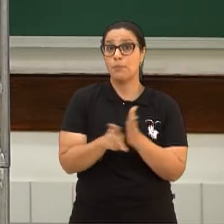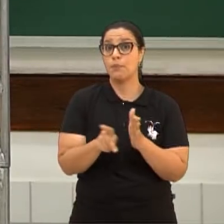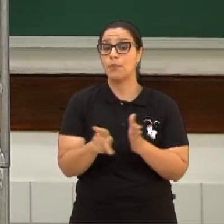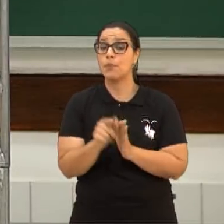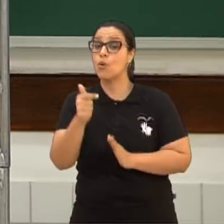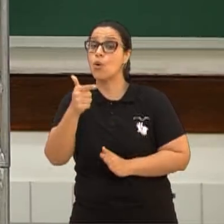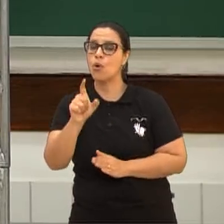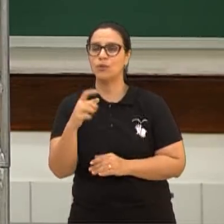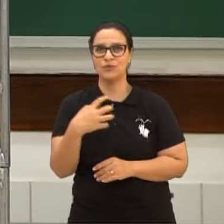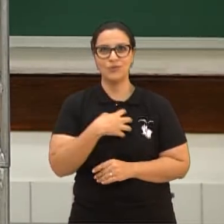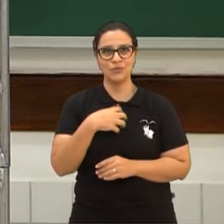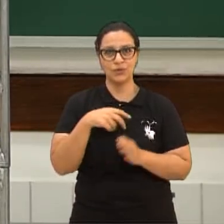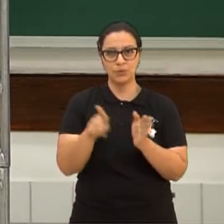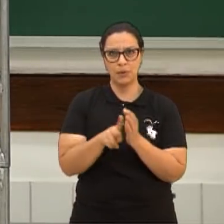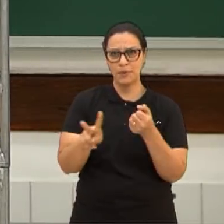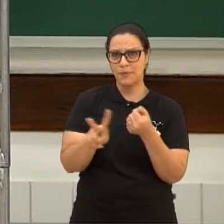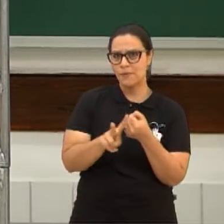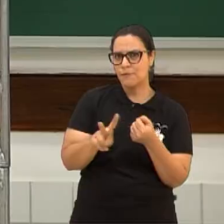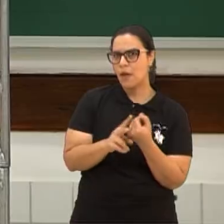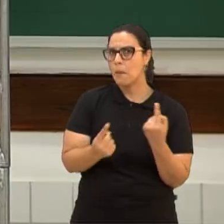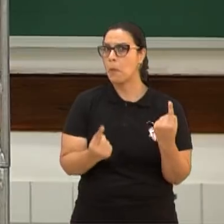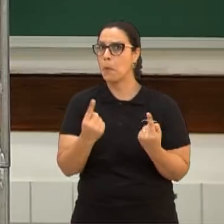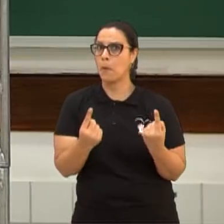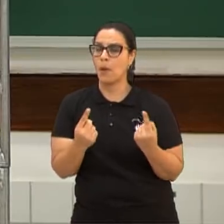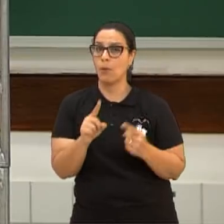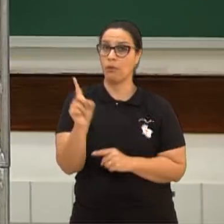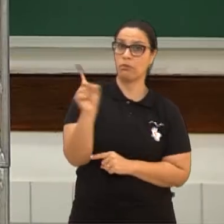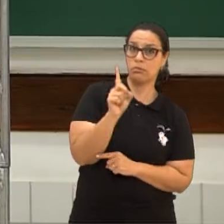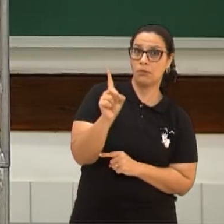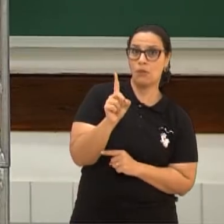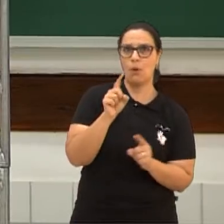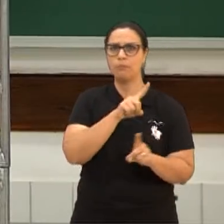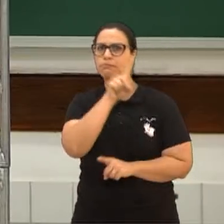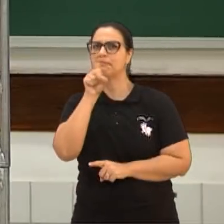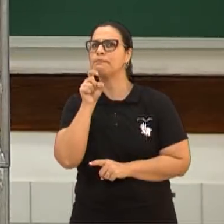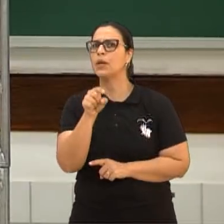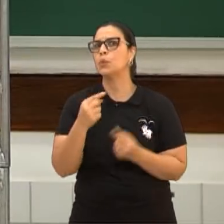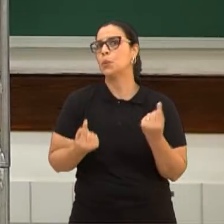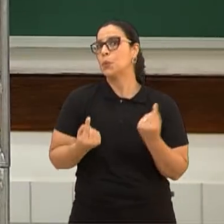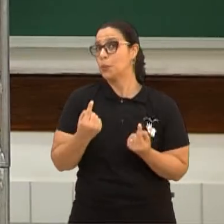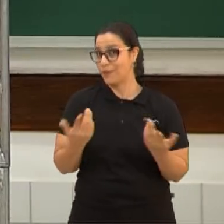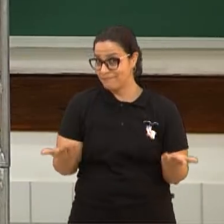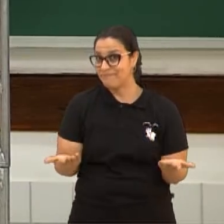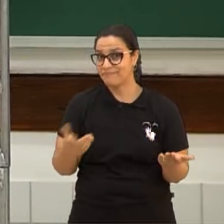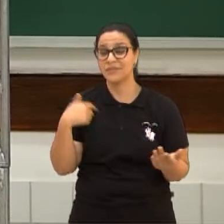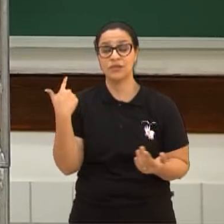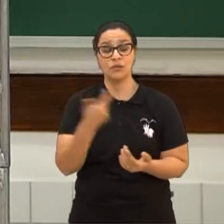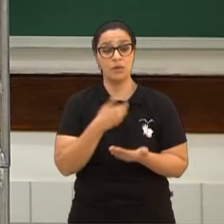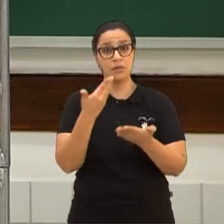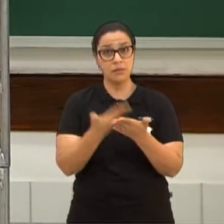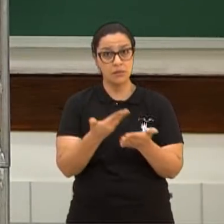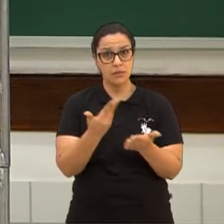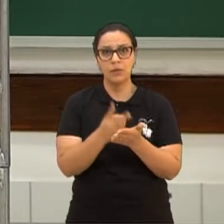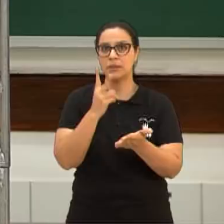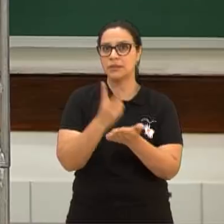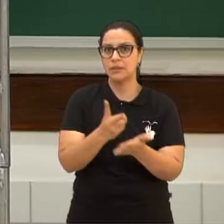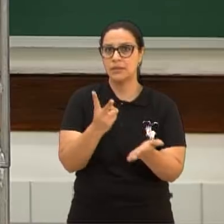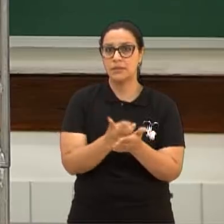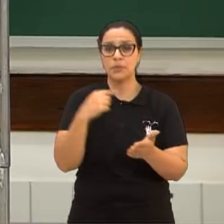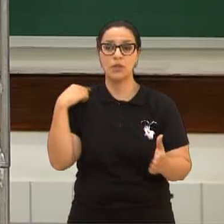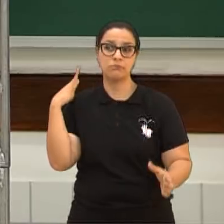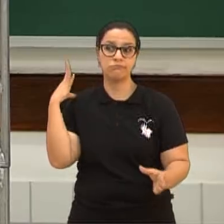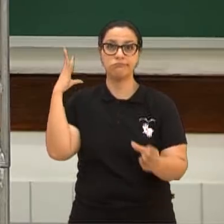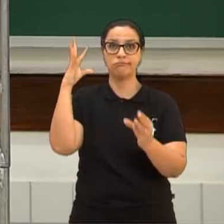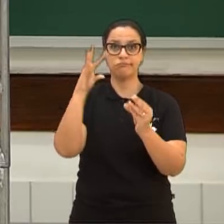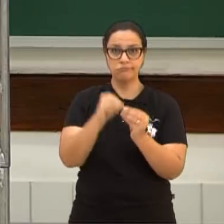outra forma. Será que é a negativa ou é a interrogativa? Não esqueçam que em todas as aulas, nós vamos ficar